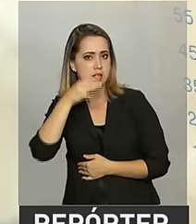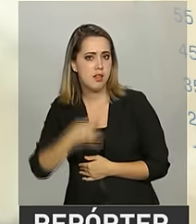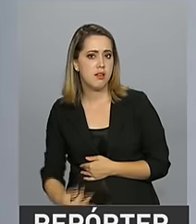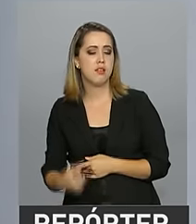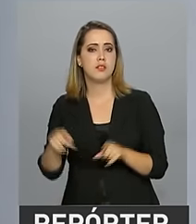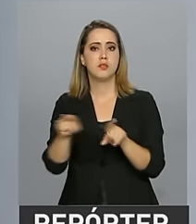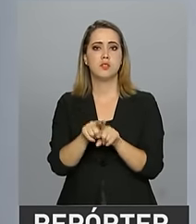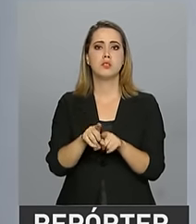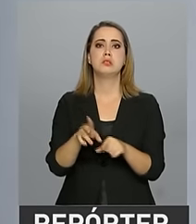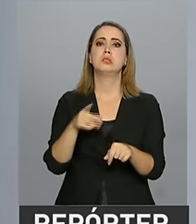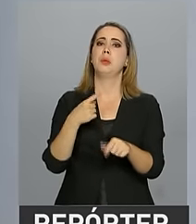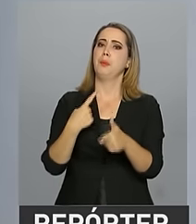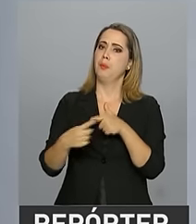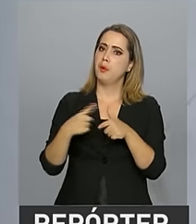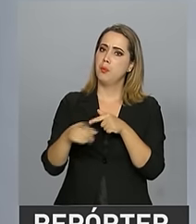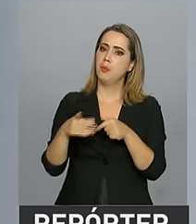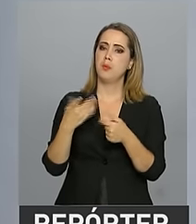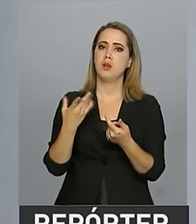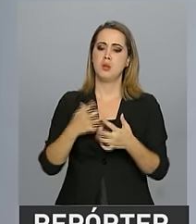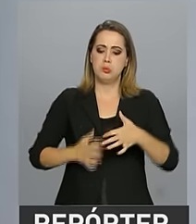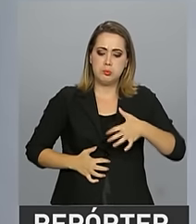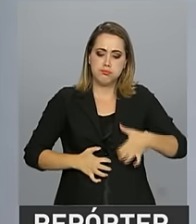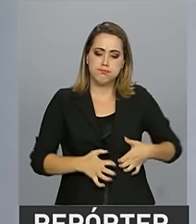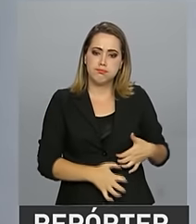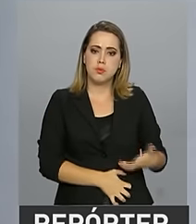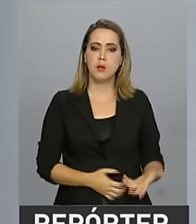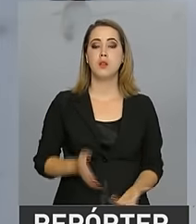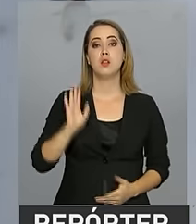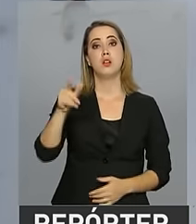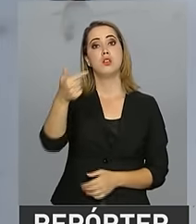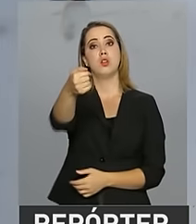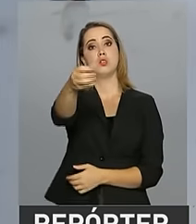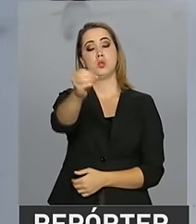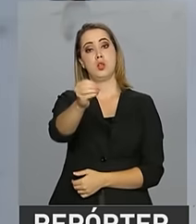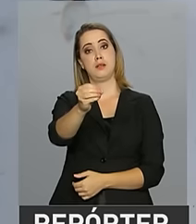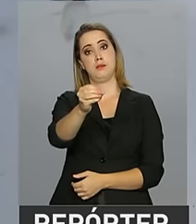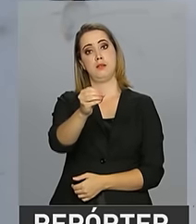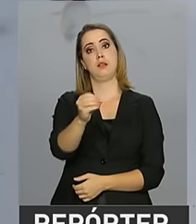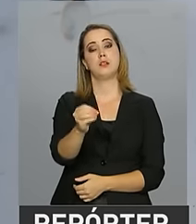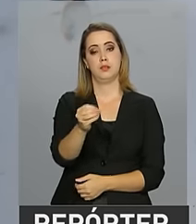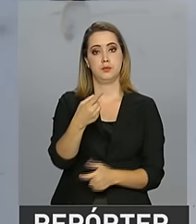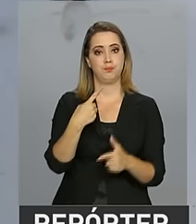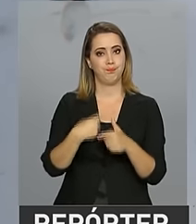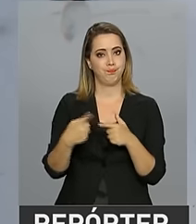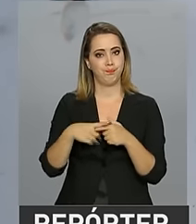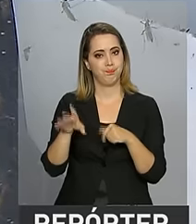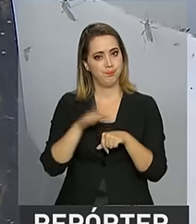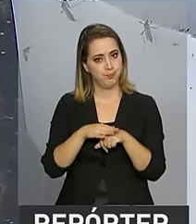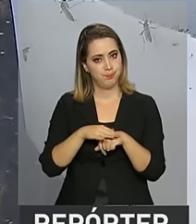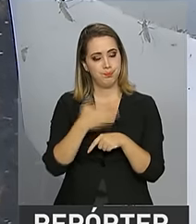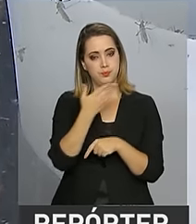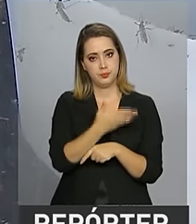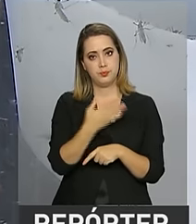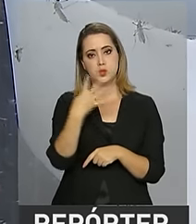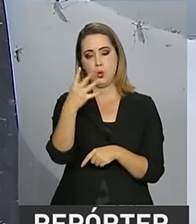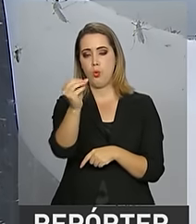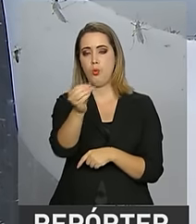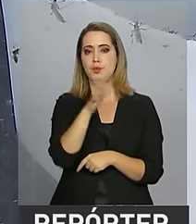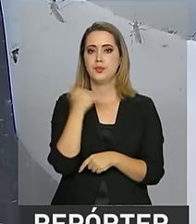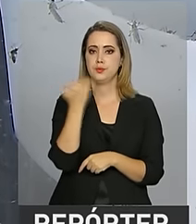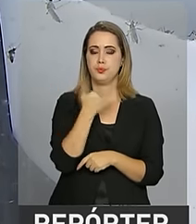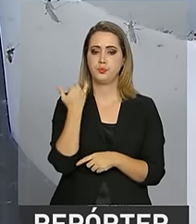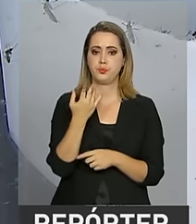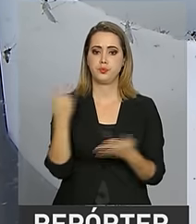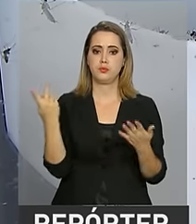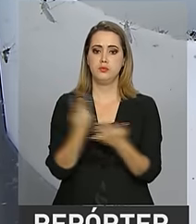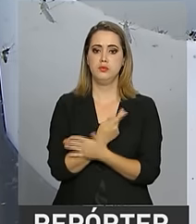órgãos até o momento foram confirmados 70 casos da doença e 40 óbitos os registros foram